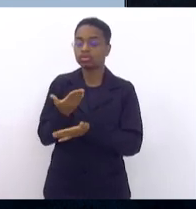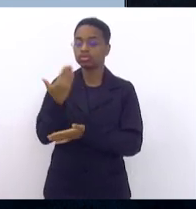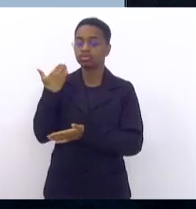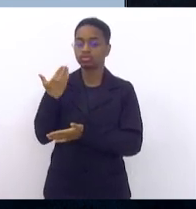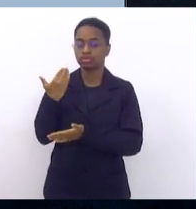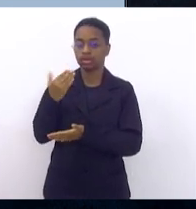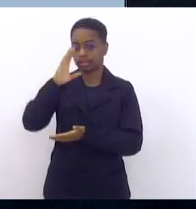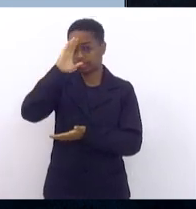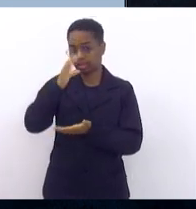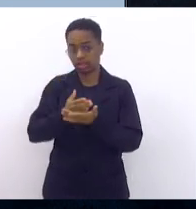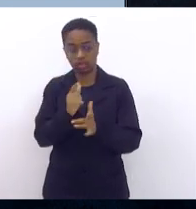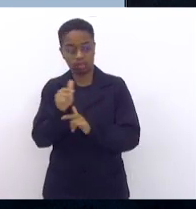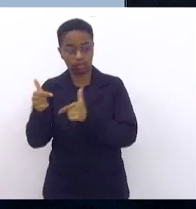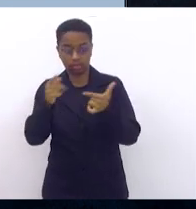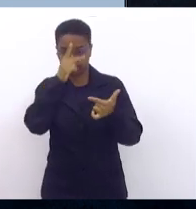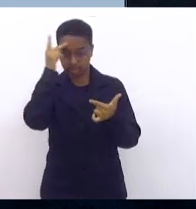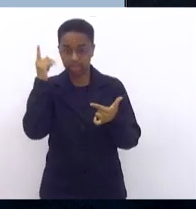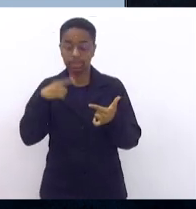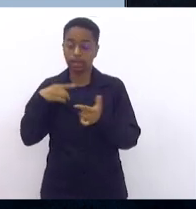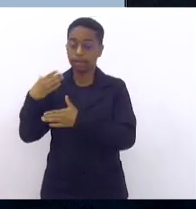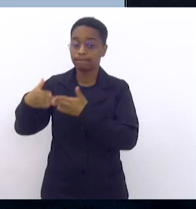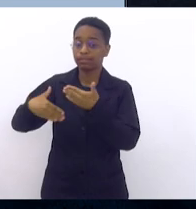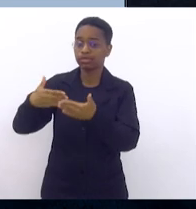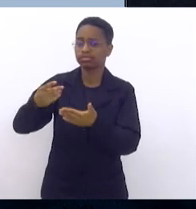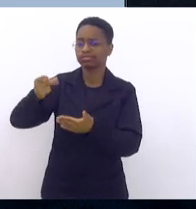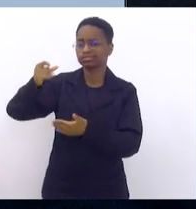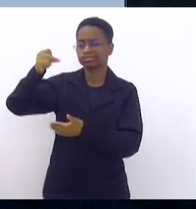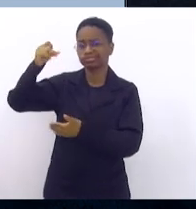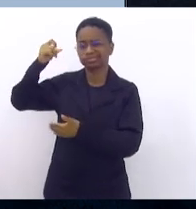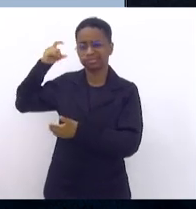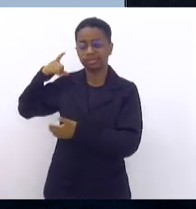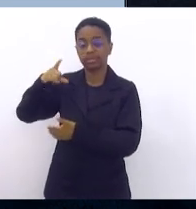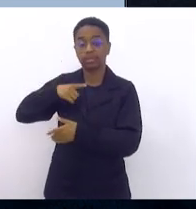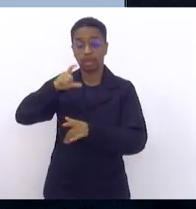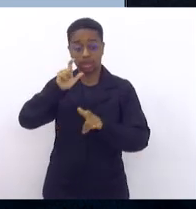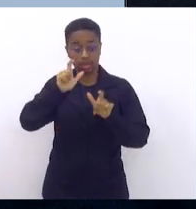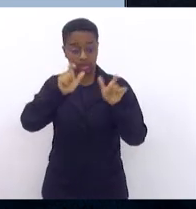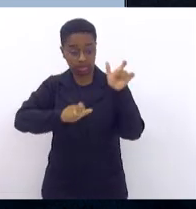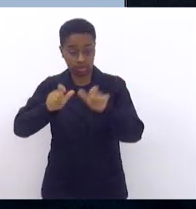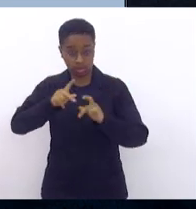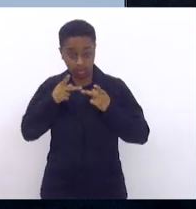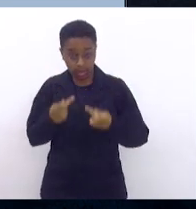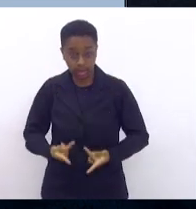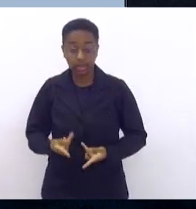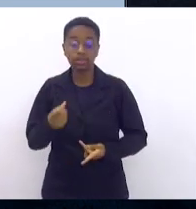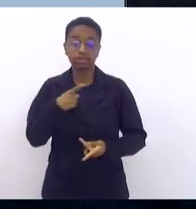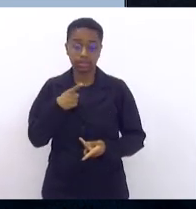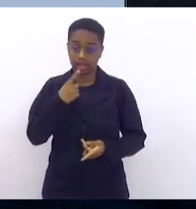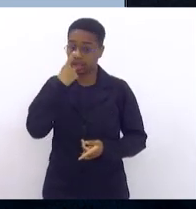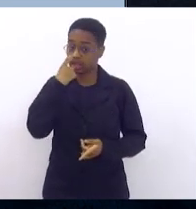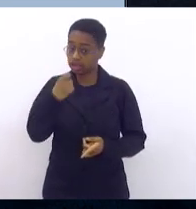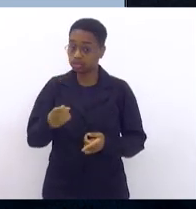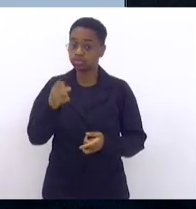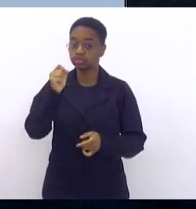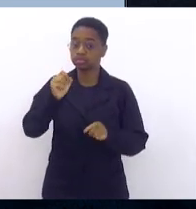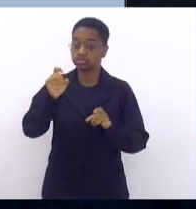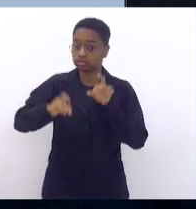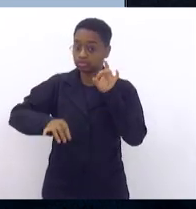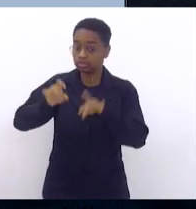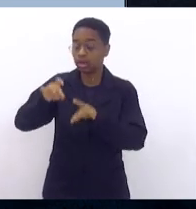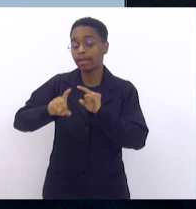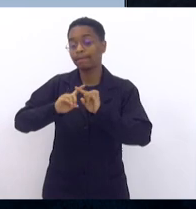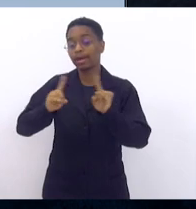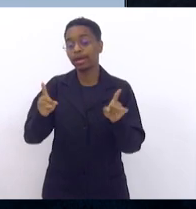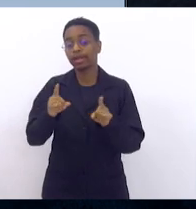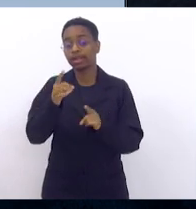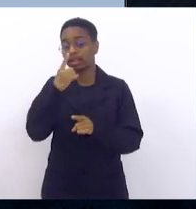estudei tese de outras colegas esse processo desde que existe seres humanos a produção de resíduos e a produção de